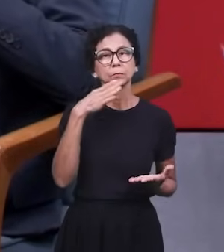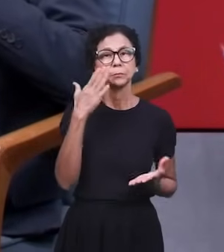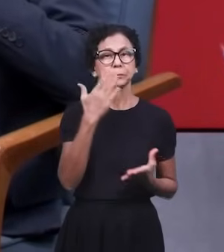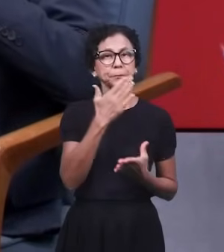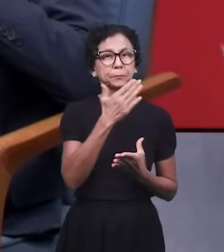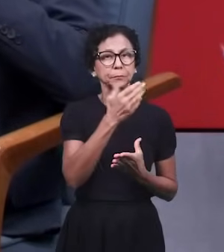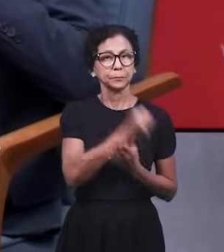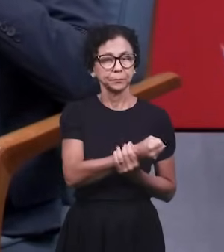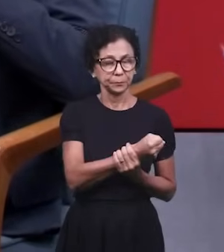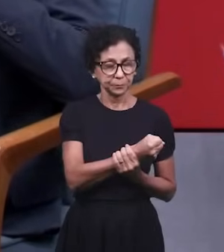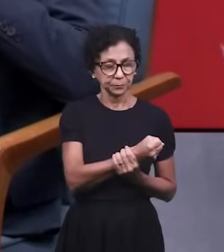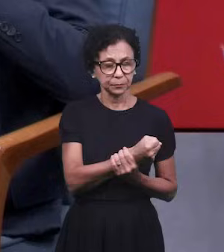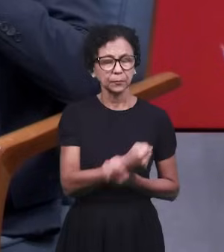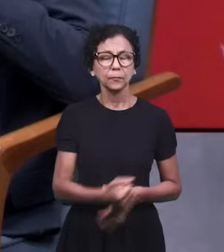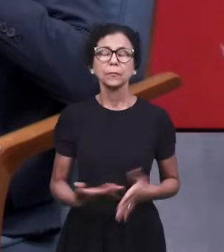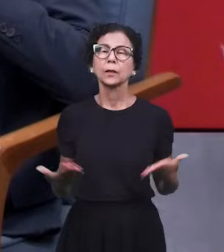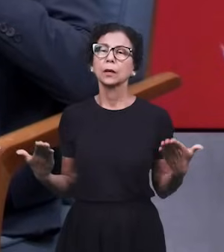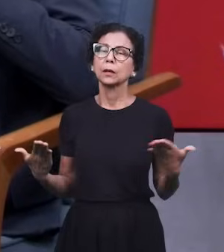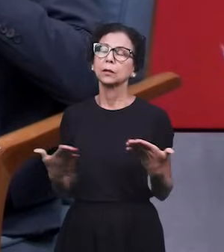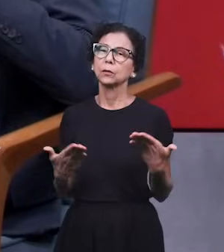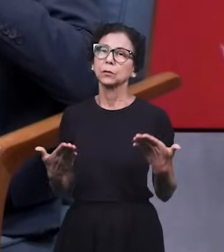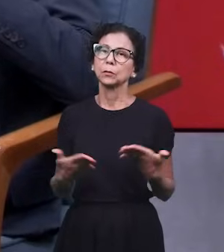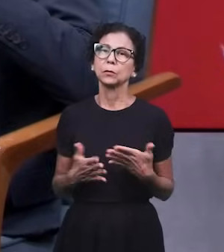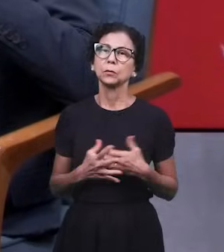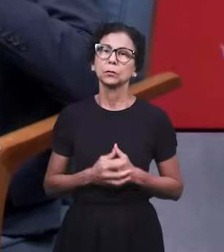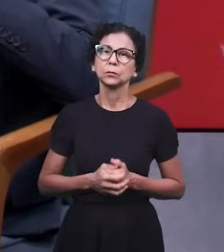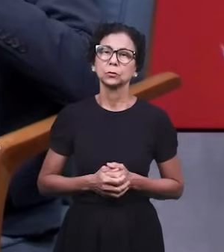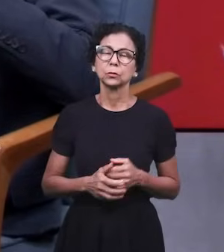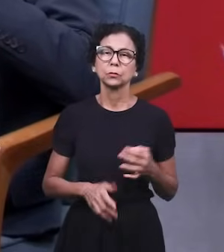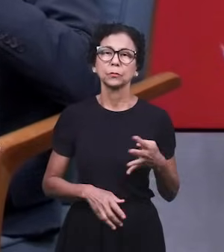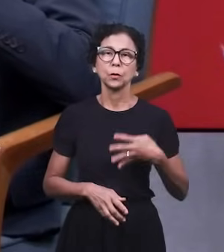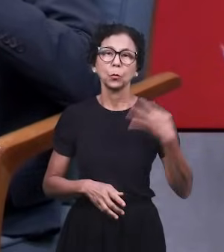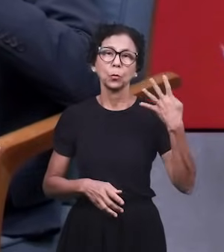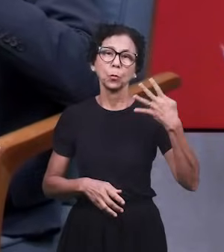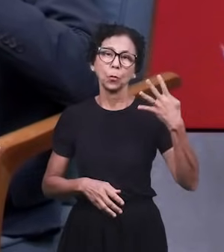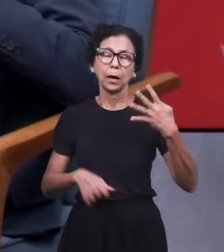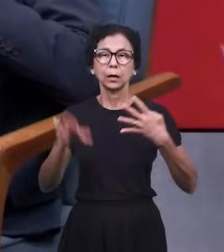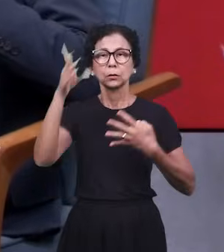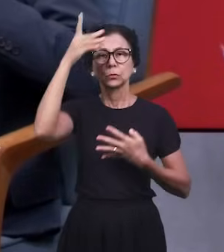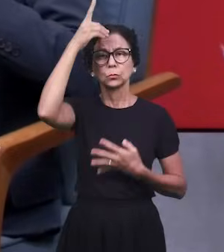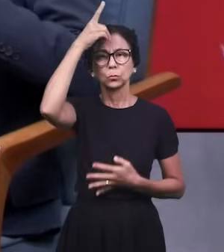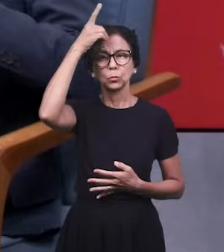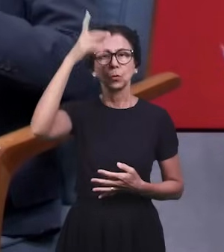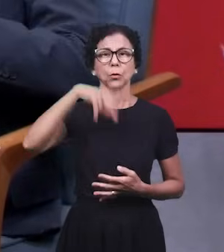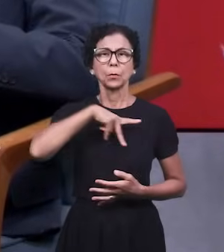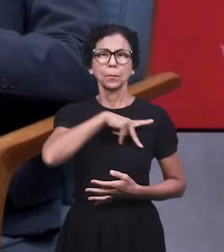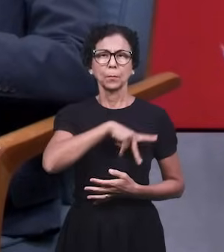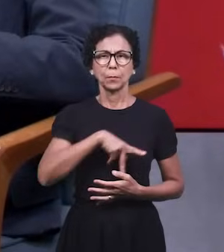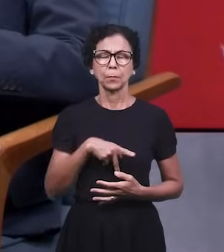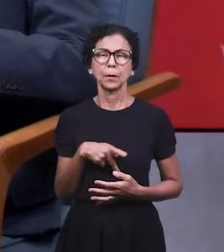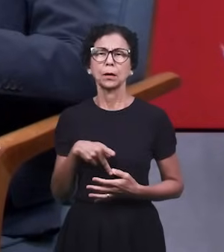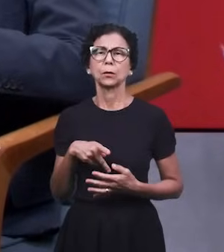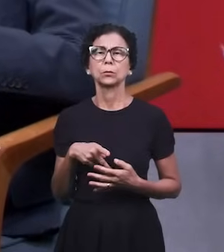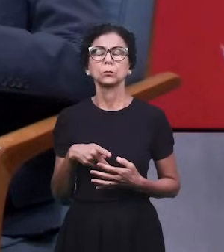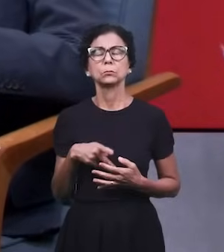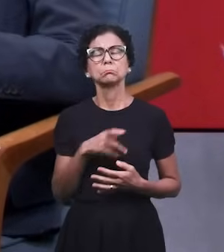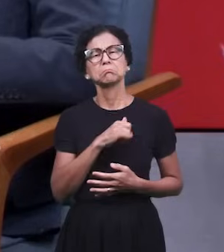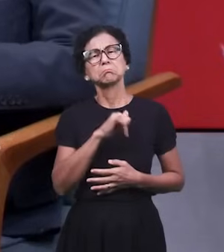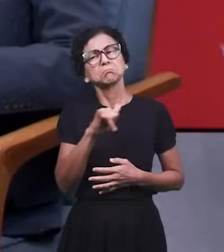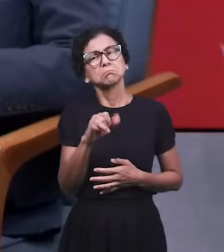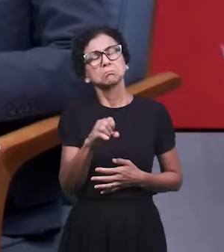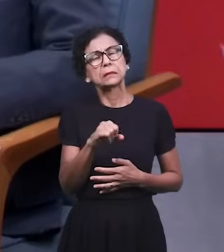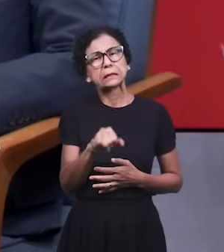E ficamos hoje para falar sobre o quarto dom que é mencionado por Paulo, se esse